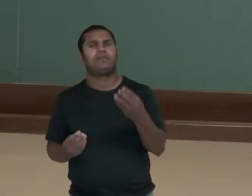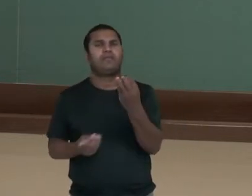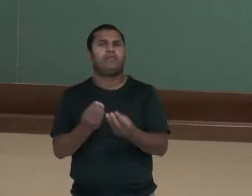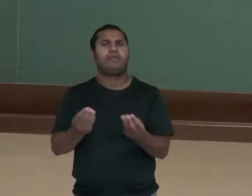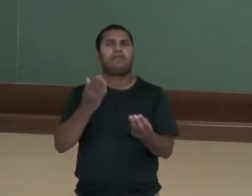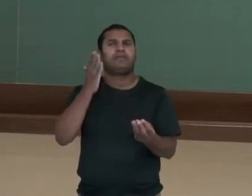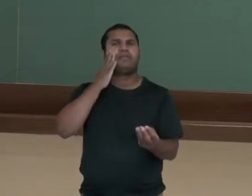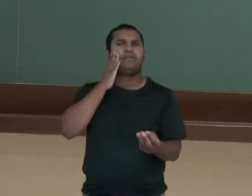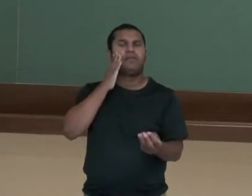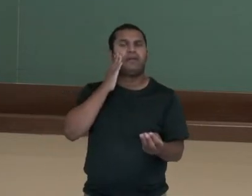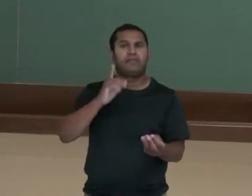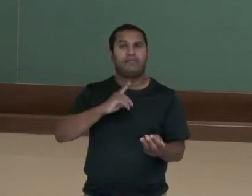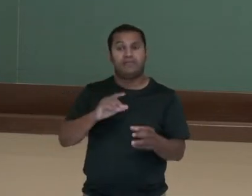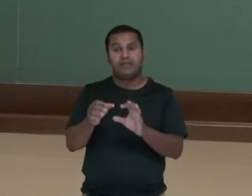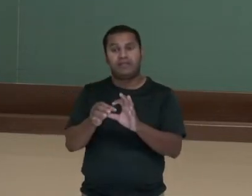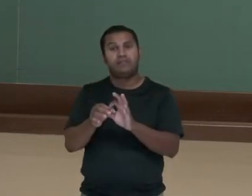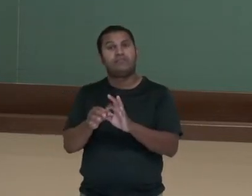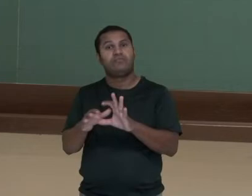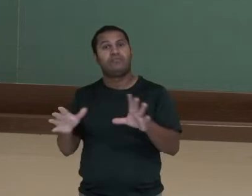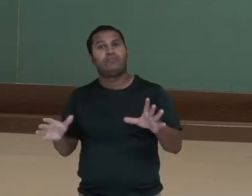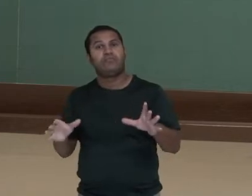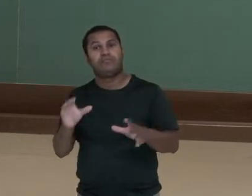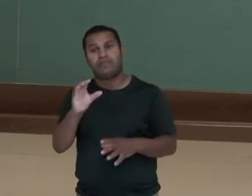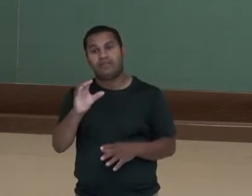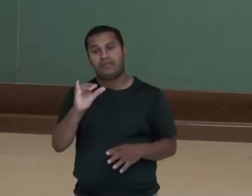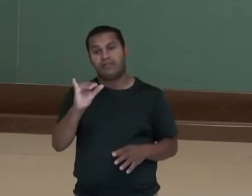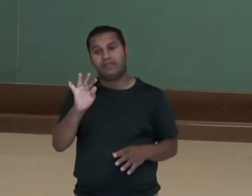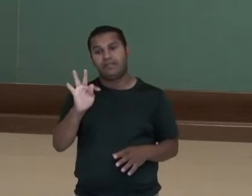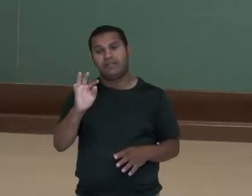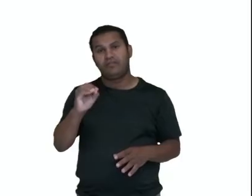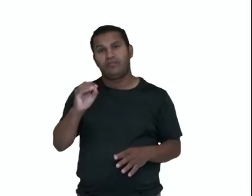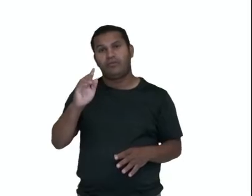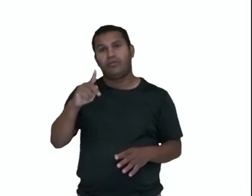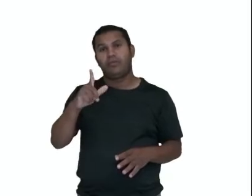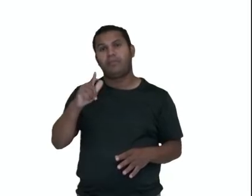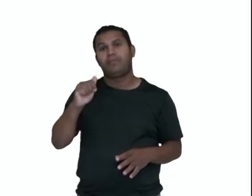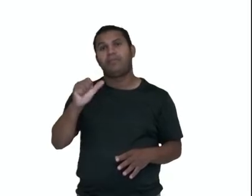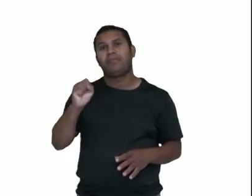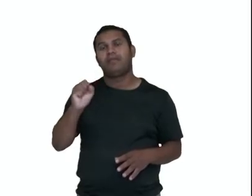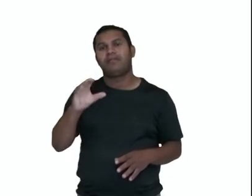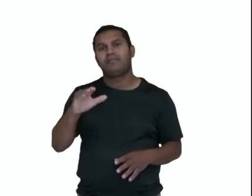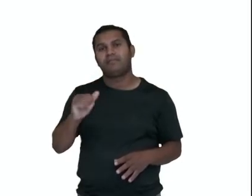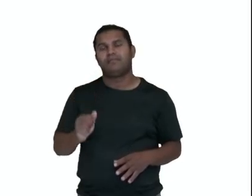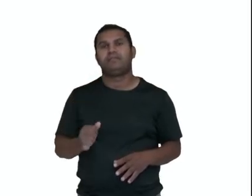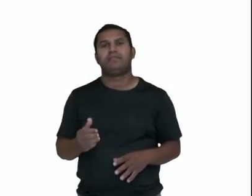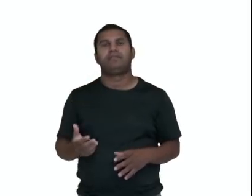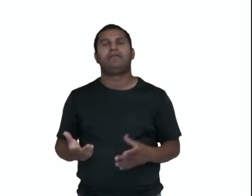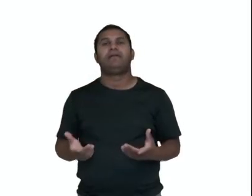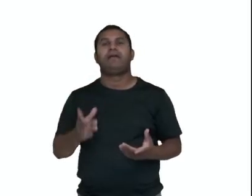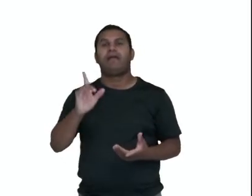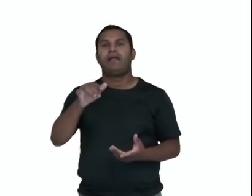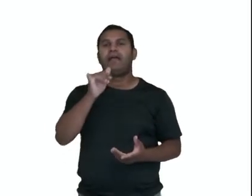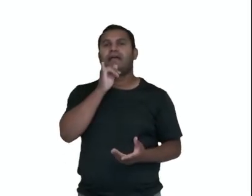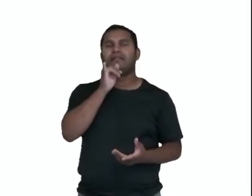no citoplasma, então ele fica naquele espaço da célula. Um exemplo delas são as bactérias, são